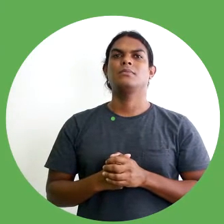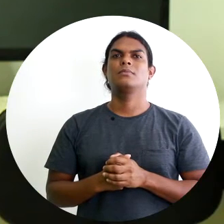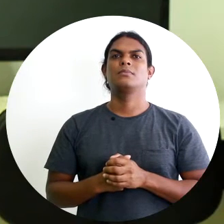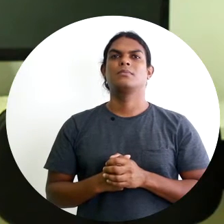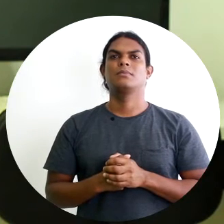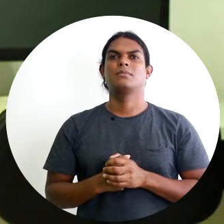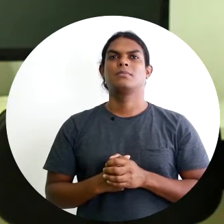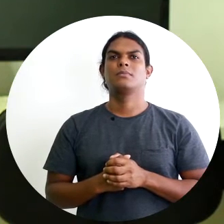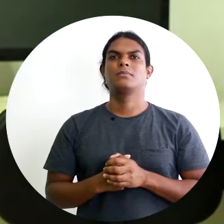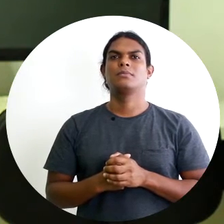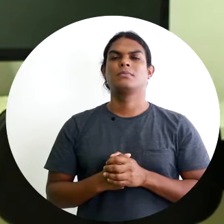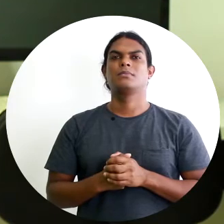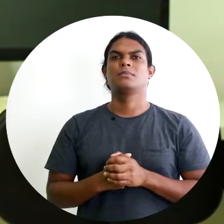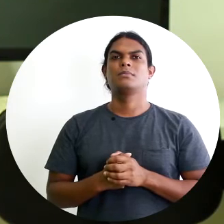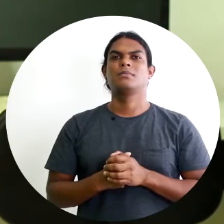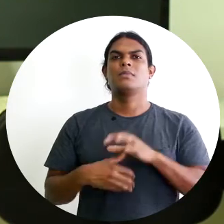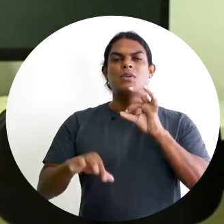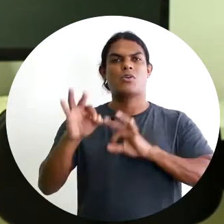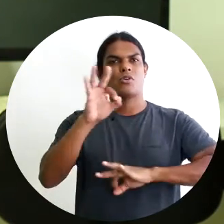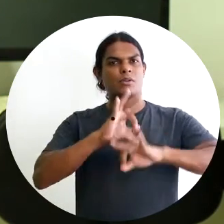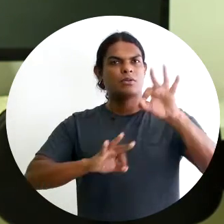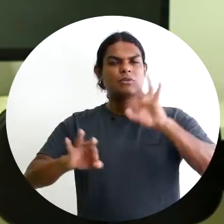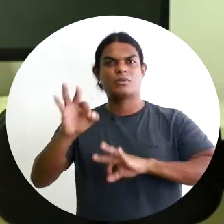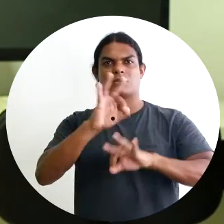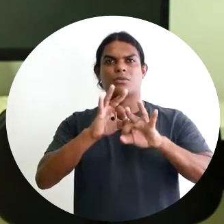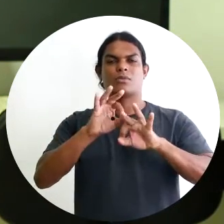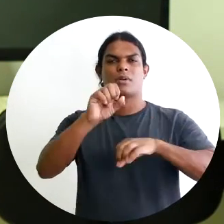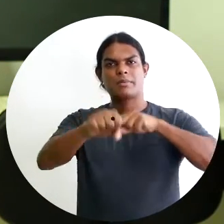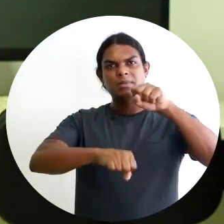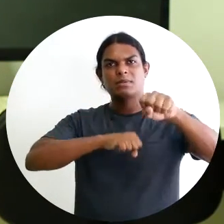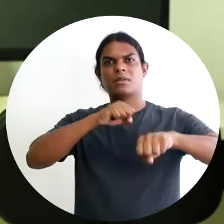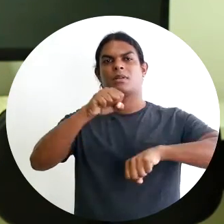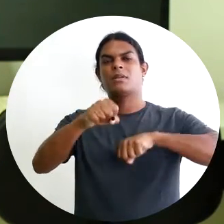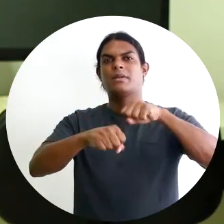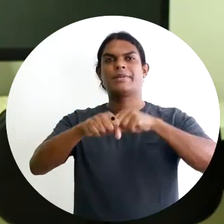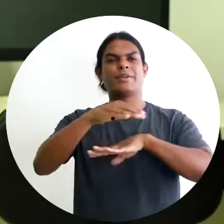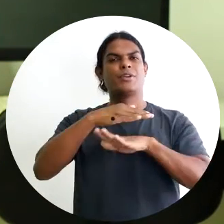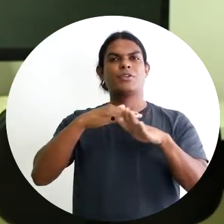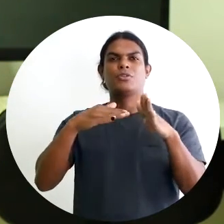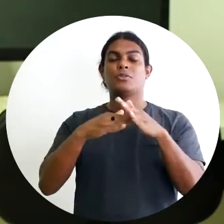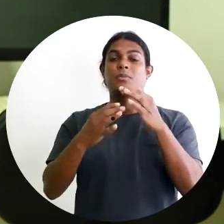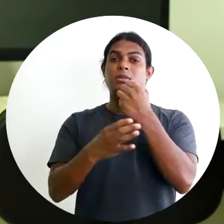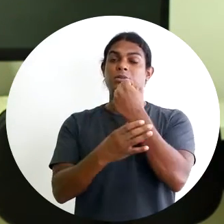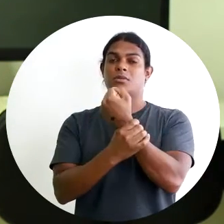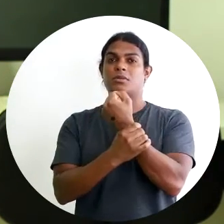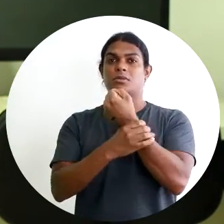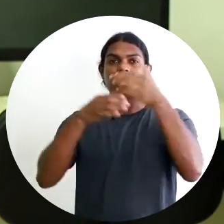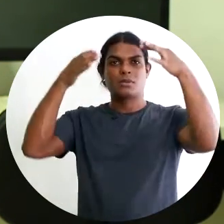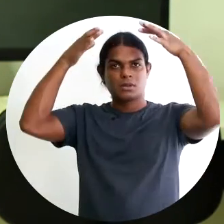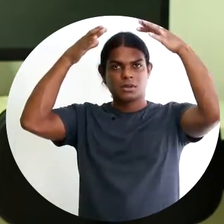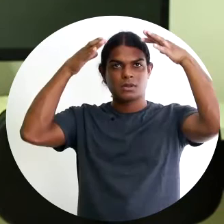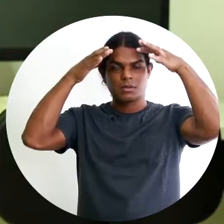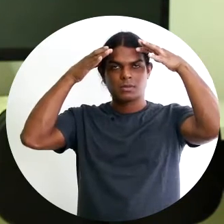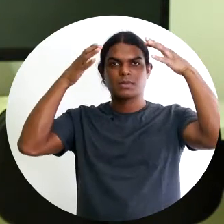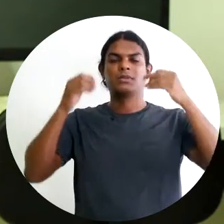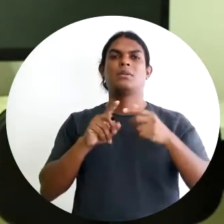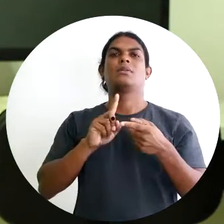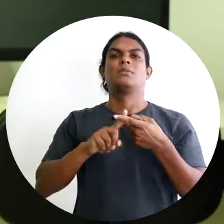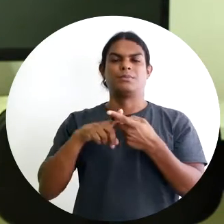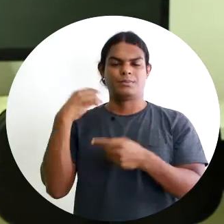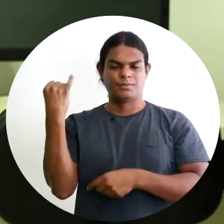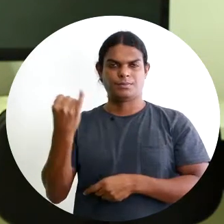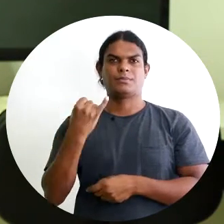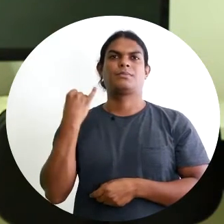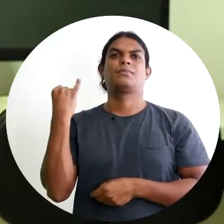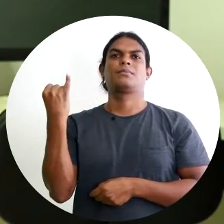pouquinho com mais segurança. Então todas as partes de segurança, capacete, luva, a gente se utilizou de alguns recursos